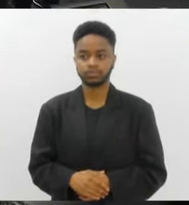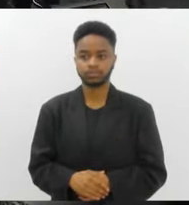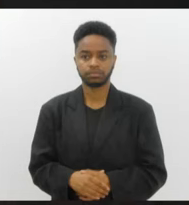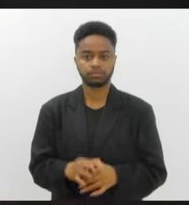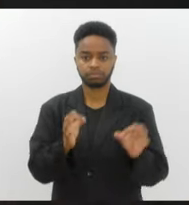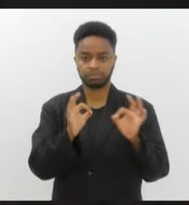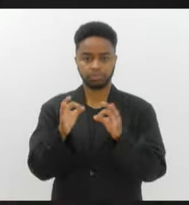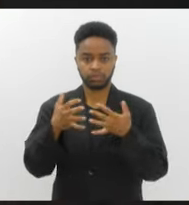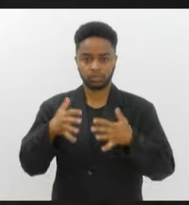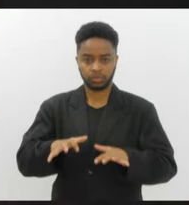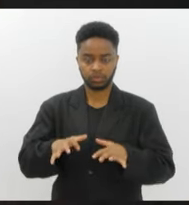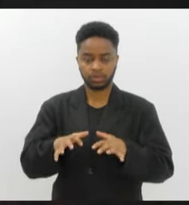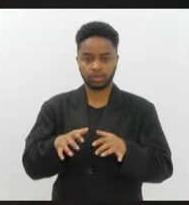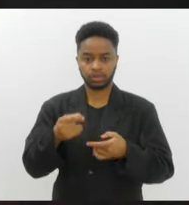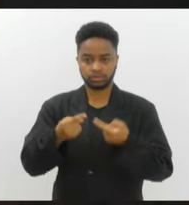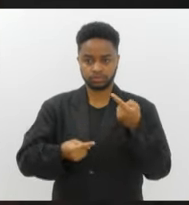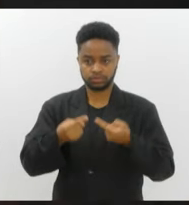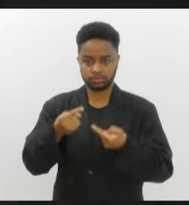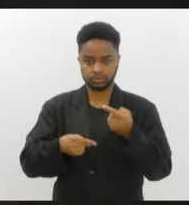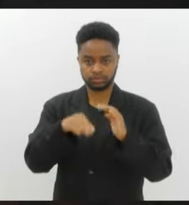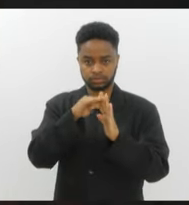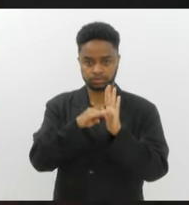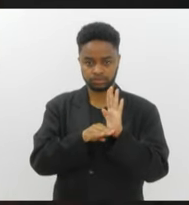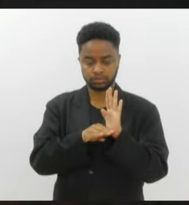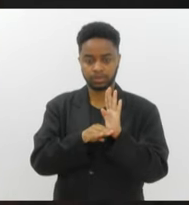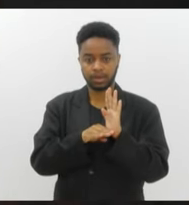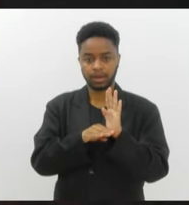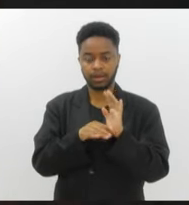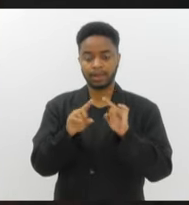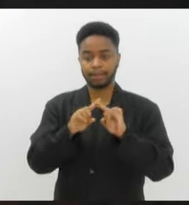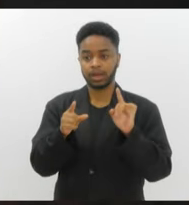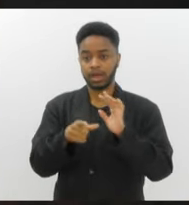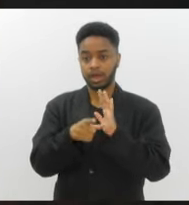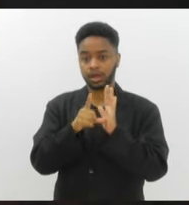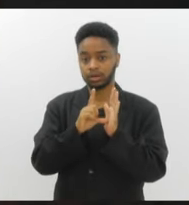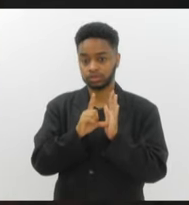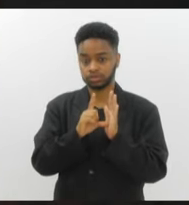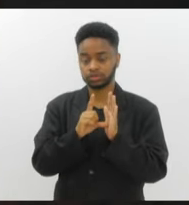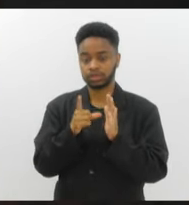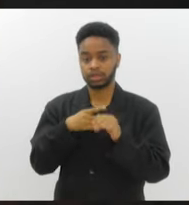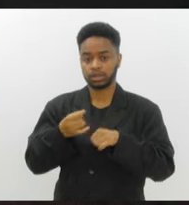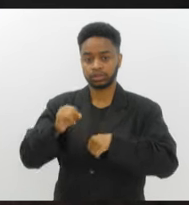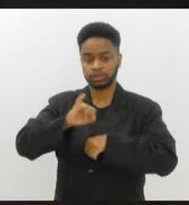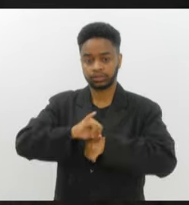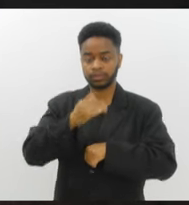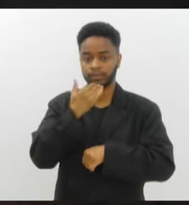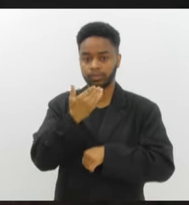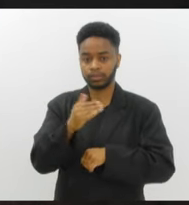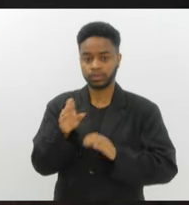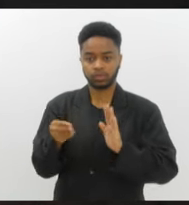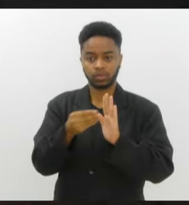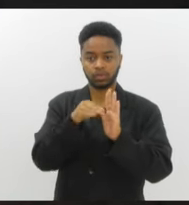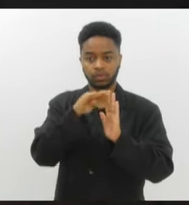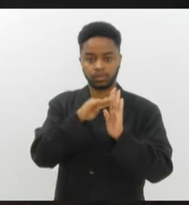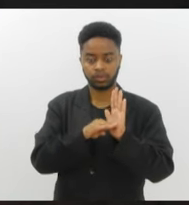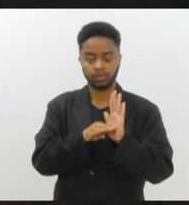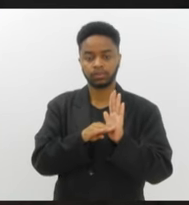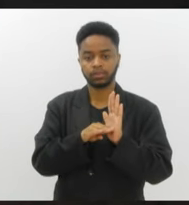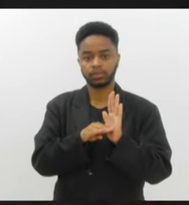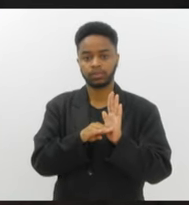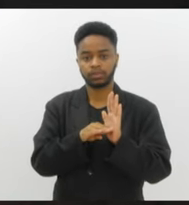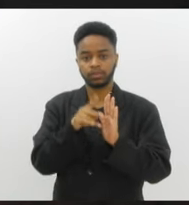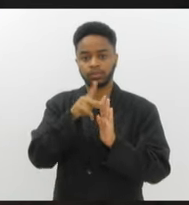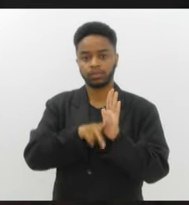Nada mais a tratar na ordem do dia, antes, porém, há sobre a mesa requerimento de inclusão na ordem do dia